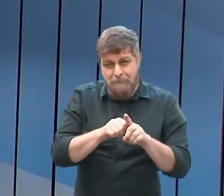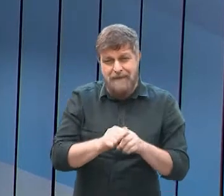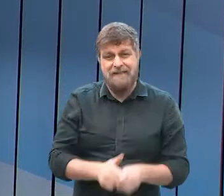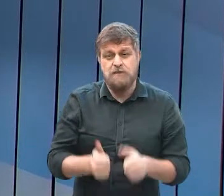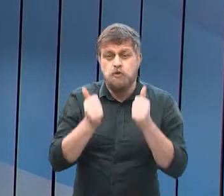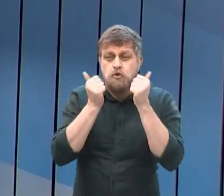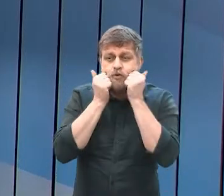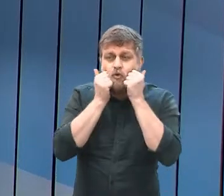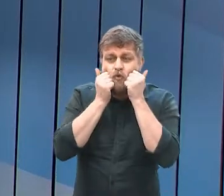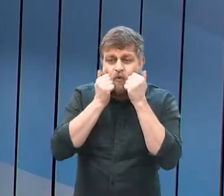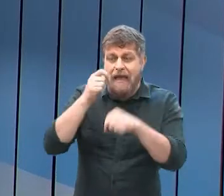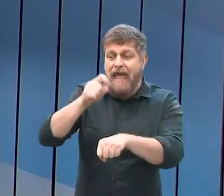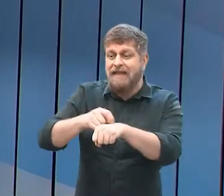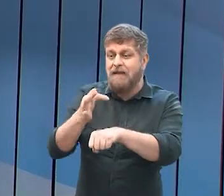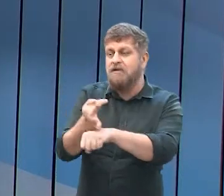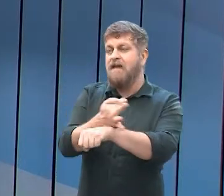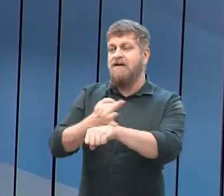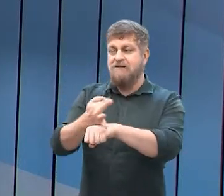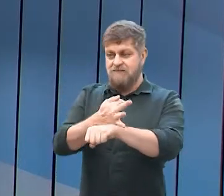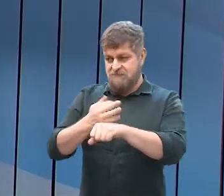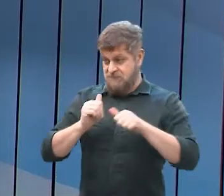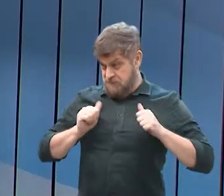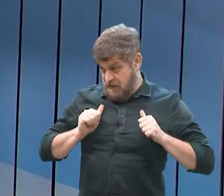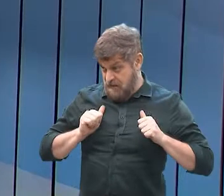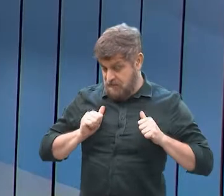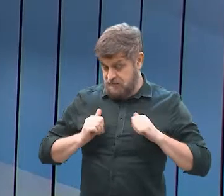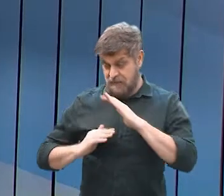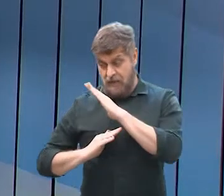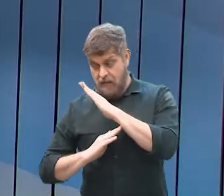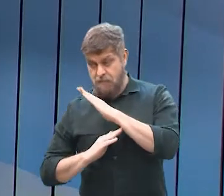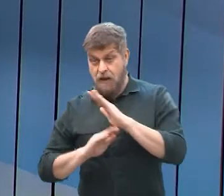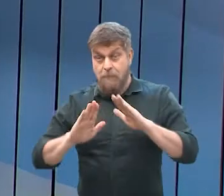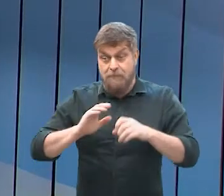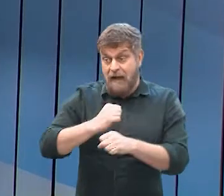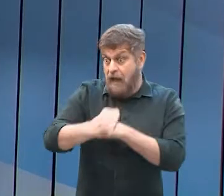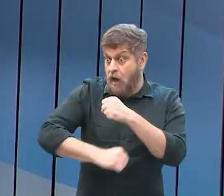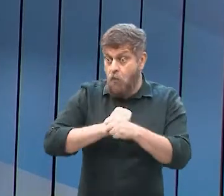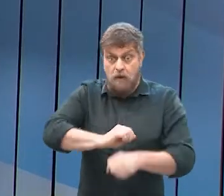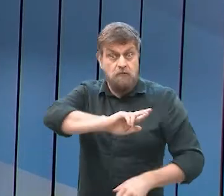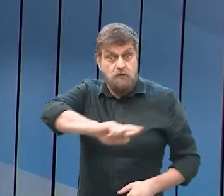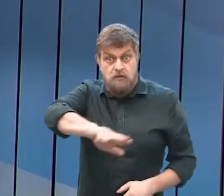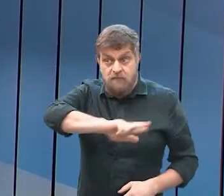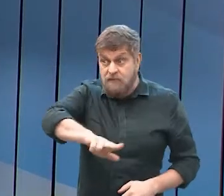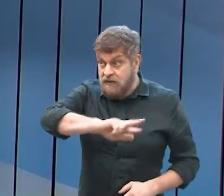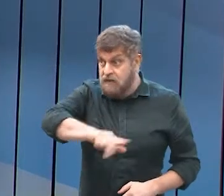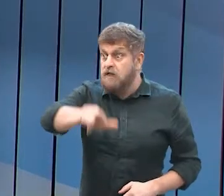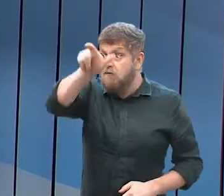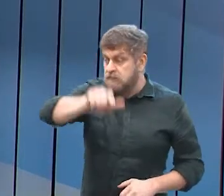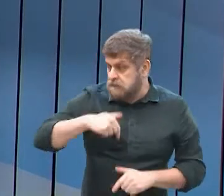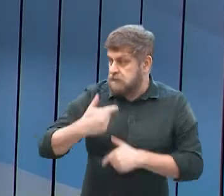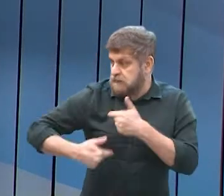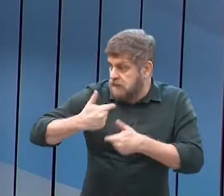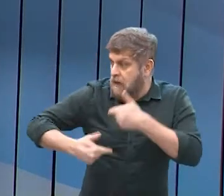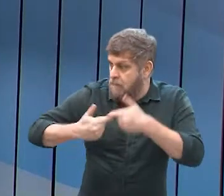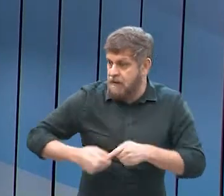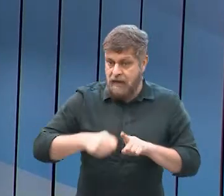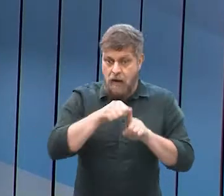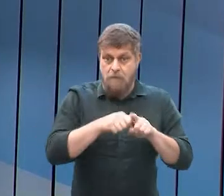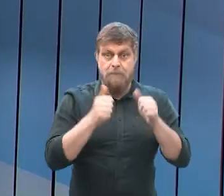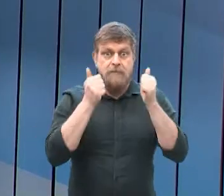na Câmara, é época de recesso parlamentar. Como estamos num ano atípico, vocês trabalharam bastante no mês de